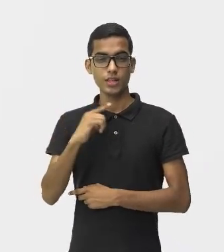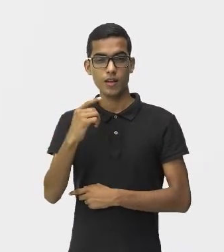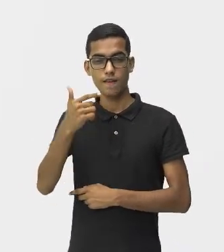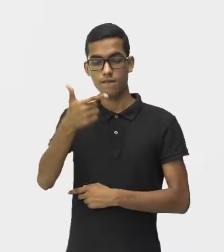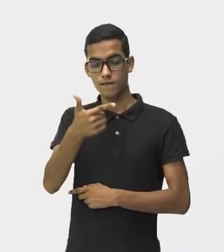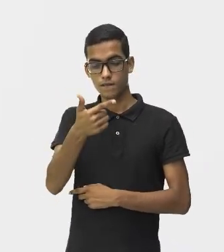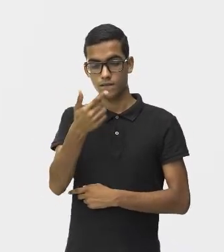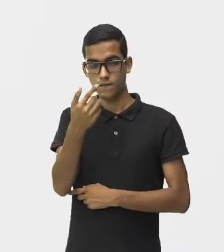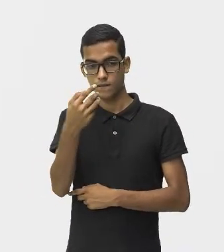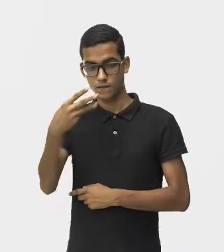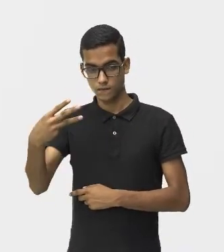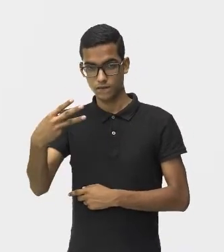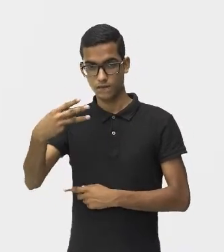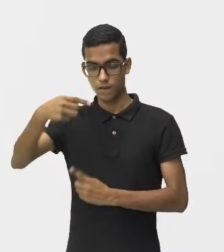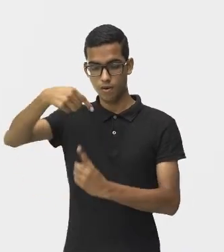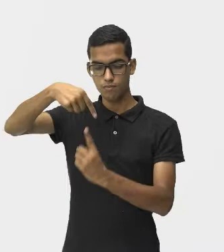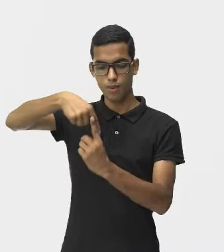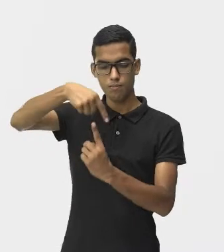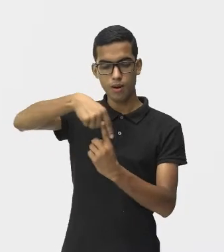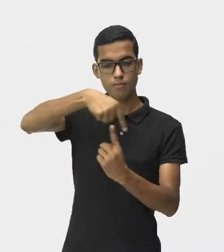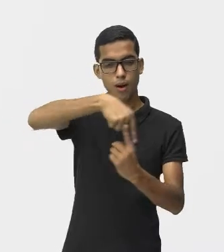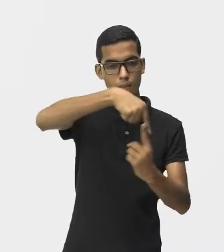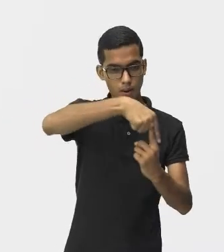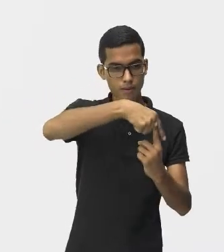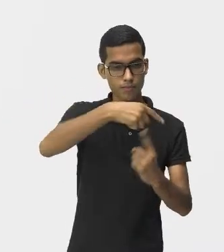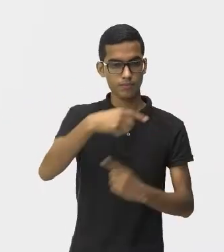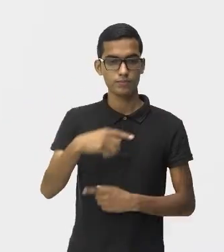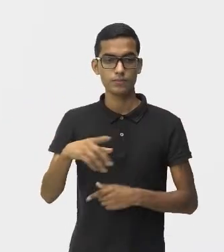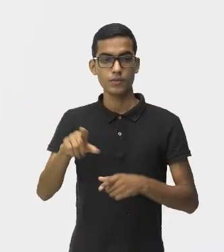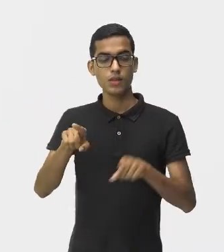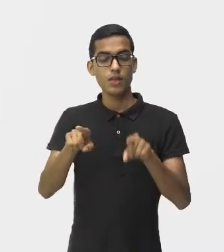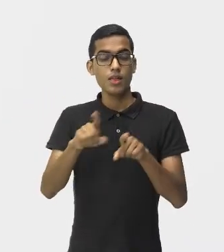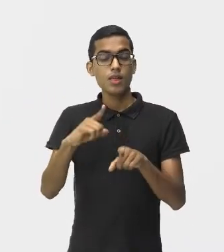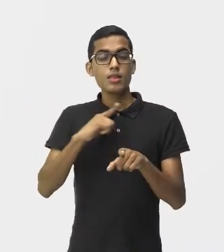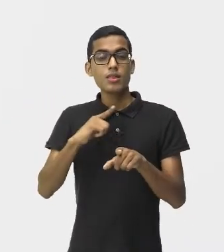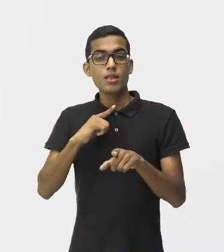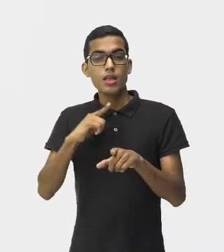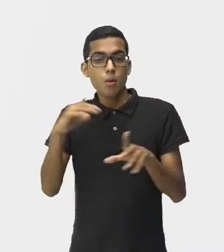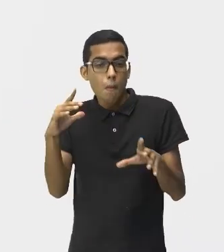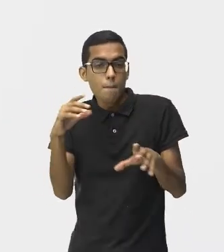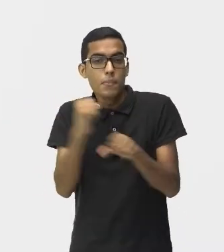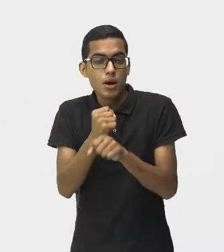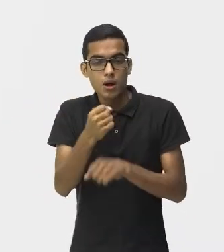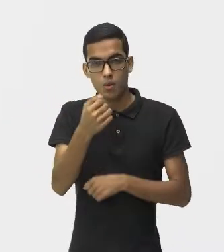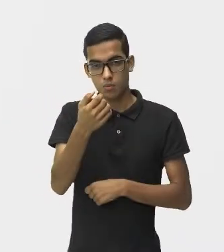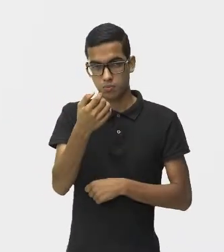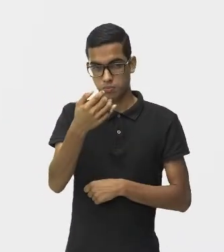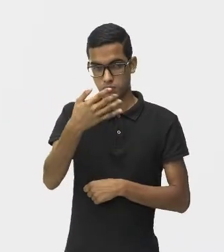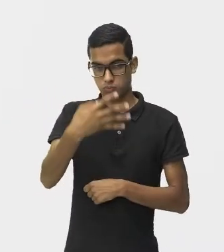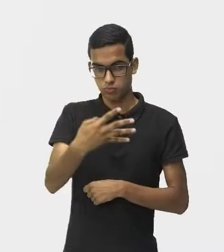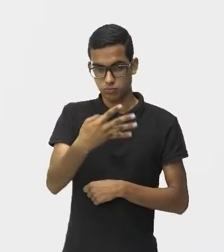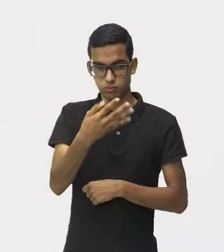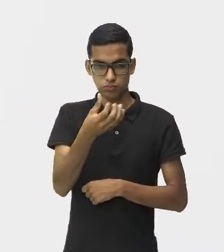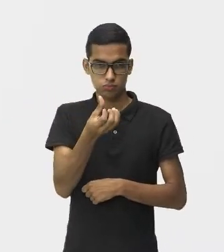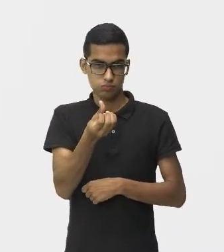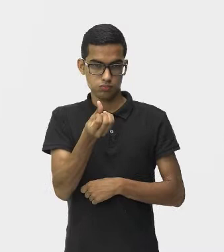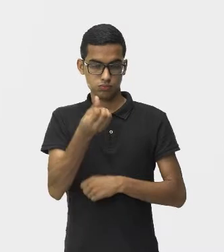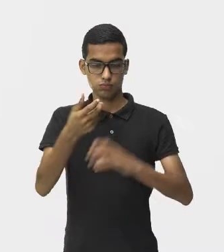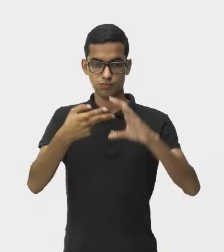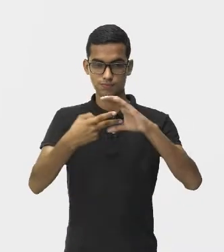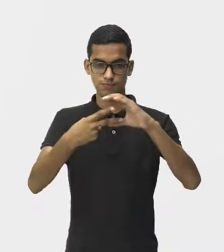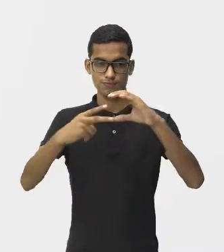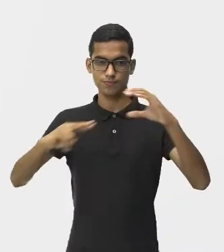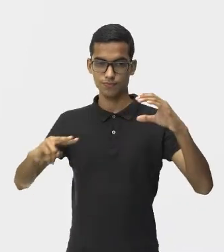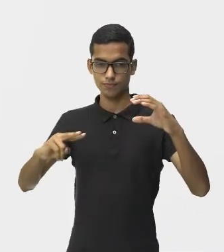que resulta em 46 cromossomos. Né? Então, aqui ó, a gente observa esse cariótipo